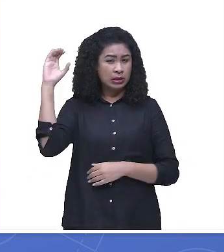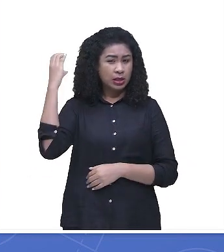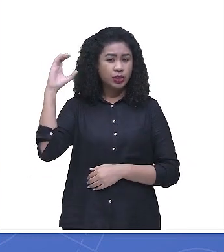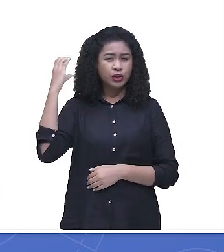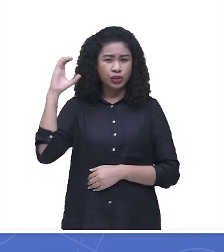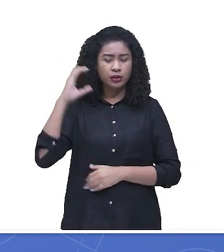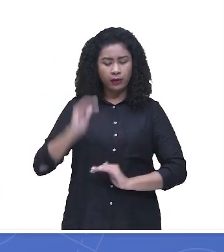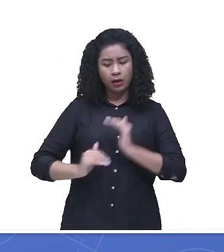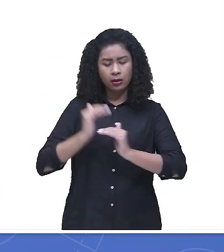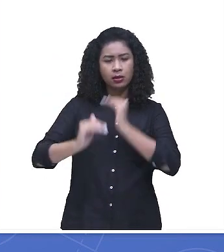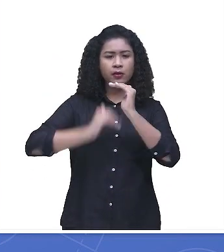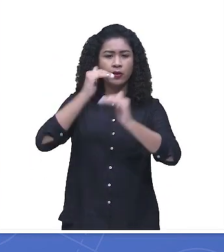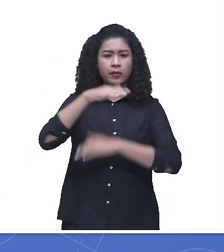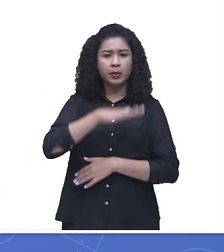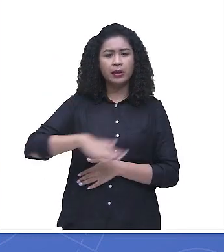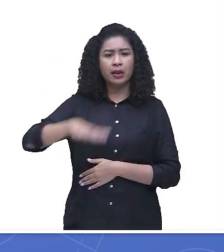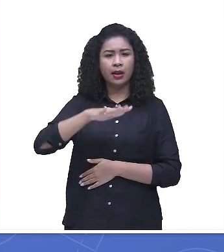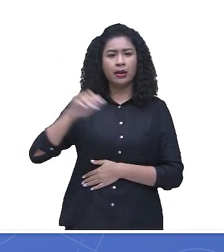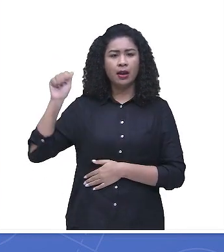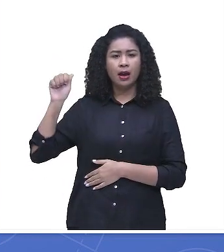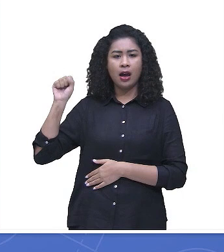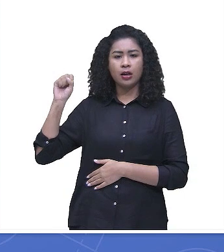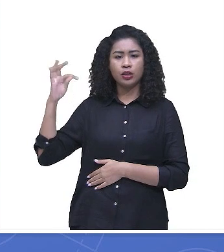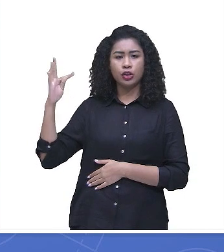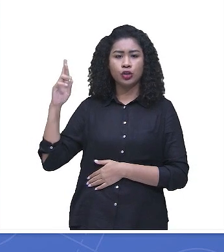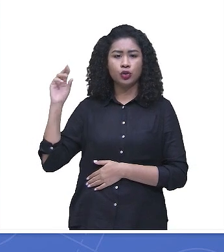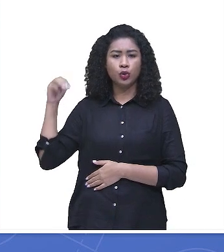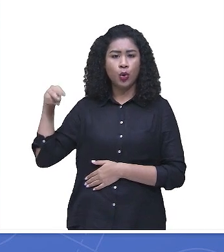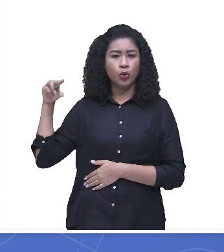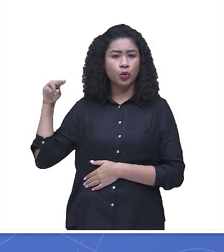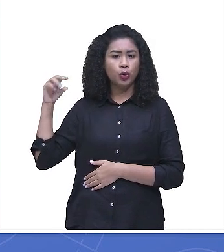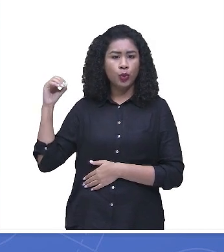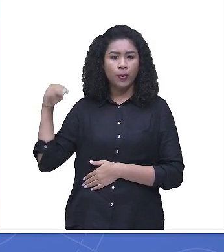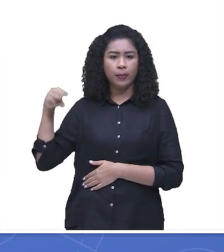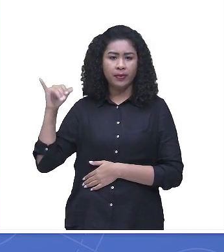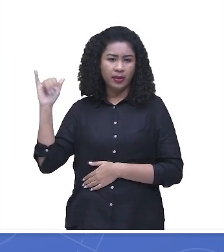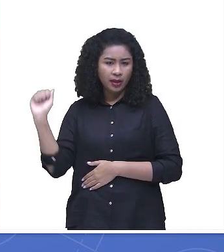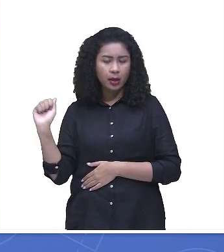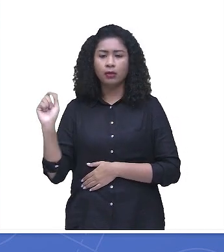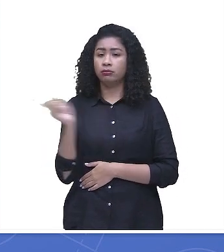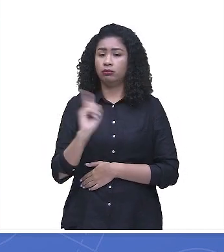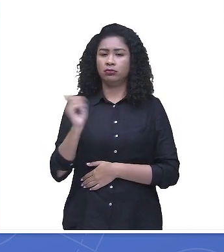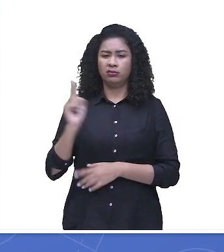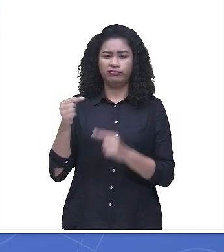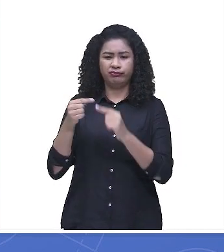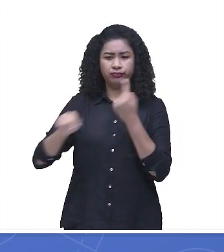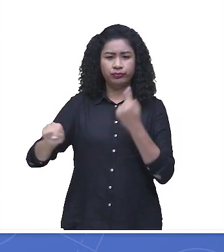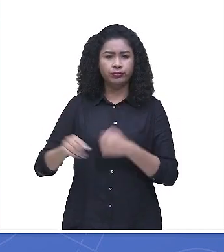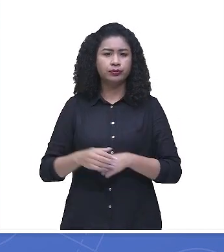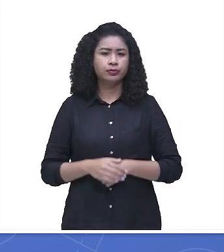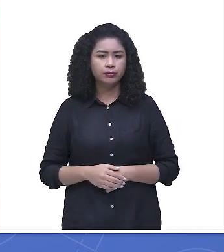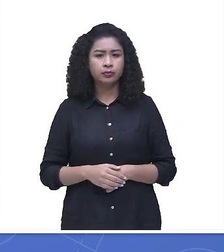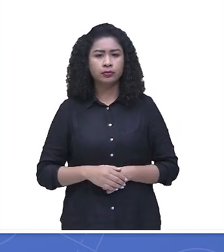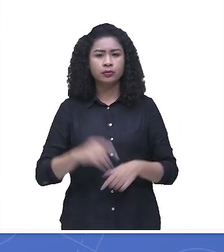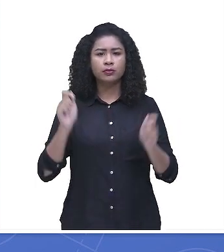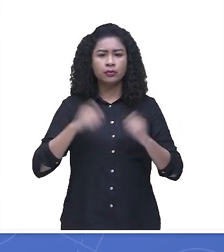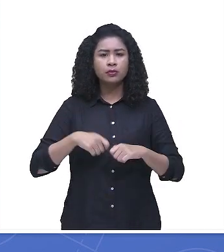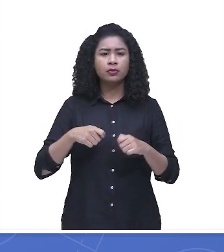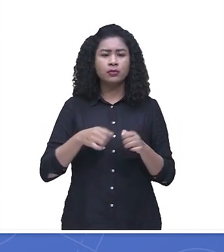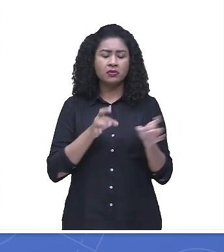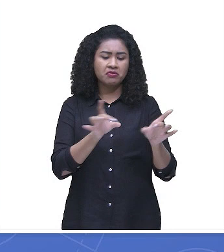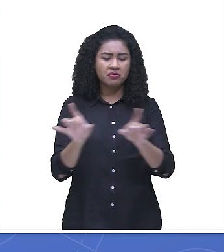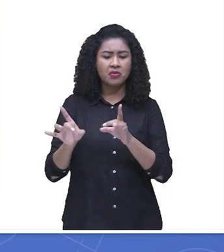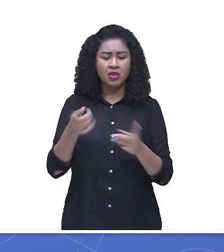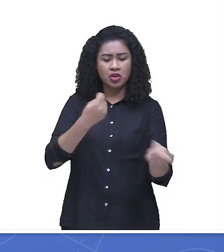vai trazer essas características do estudo da astronomia vão ser os caldeus. Pelo notável intercâmbio comercial realizado com os